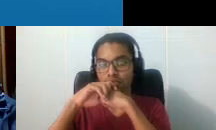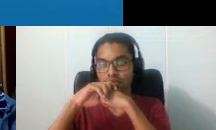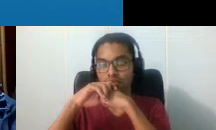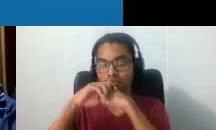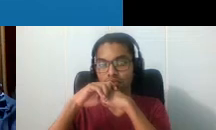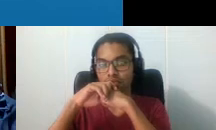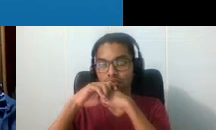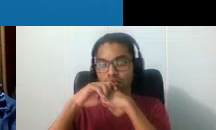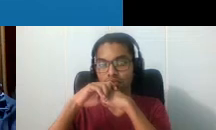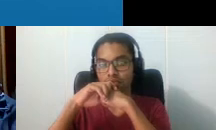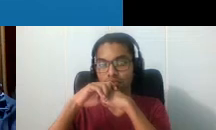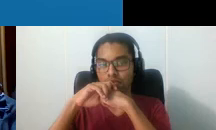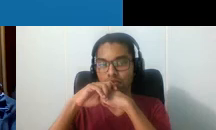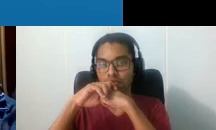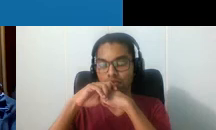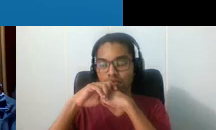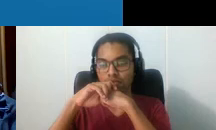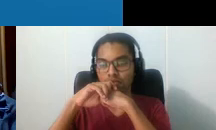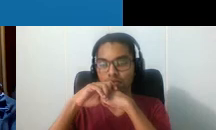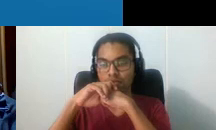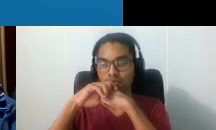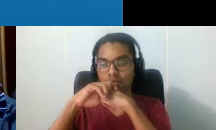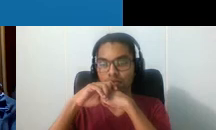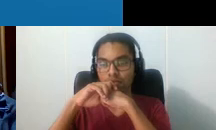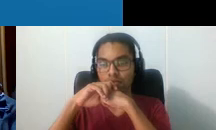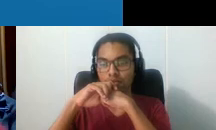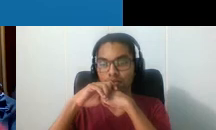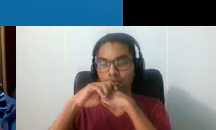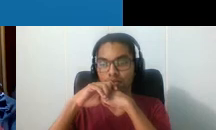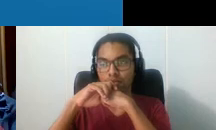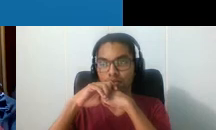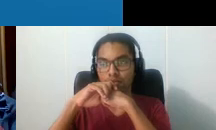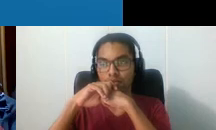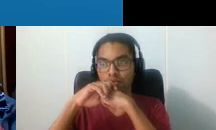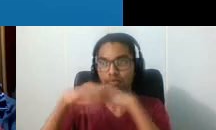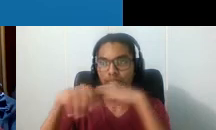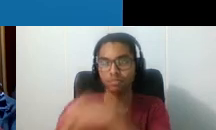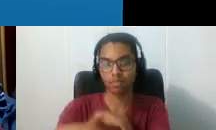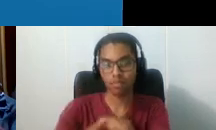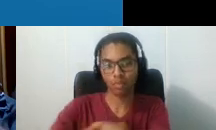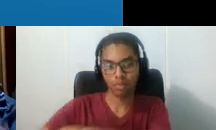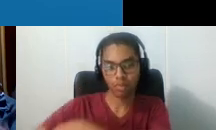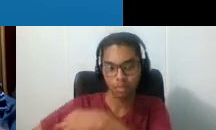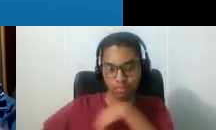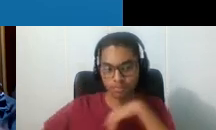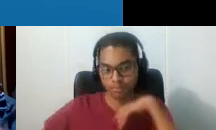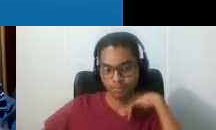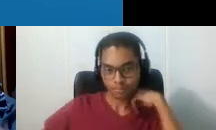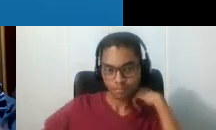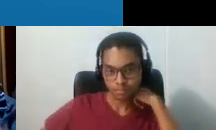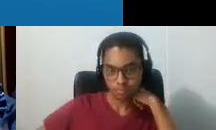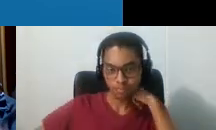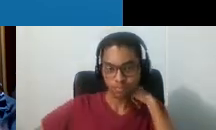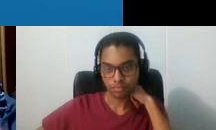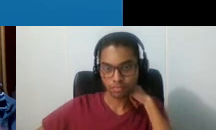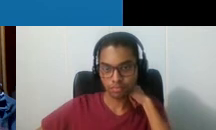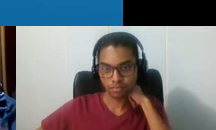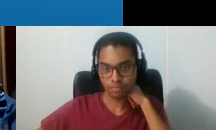temperatura e tensão, ou temperatura e esforço que ele está sofrendo. Então, a fluência é